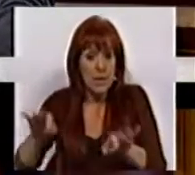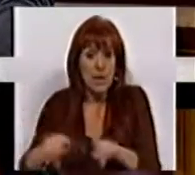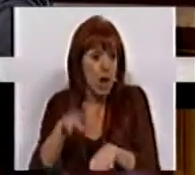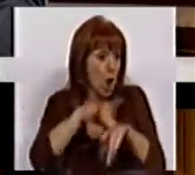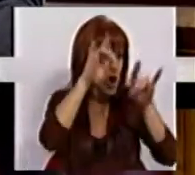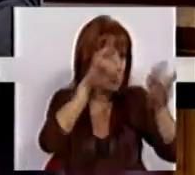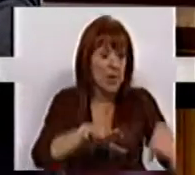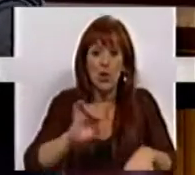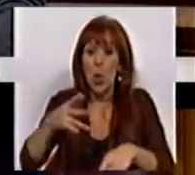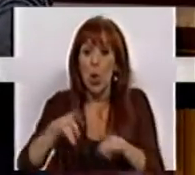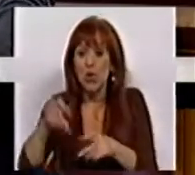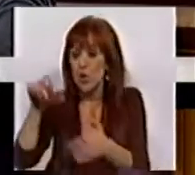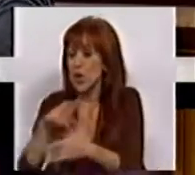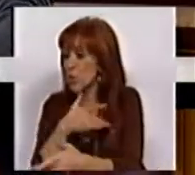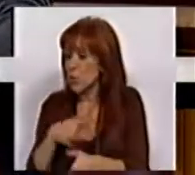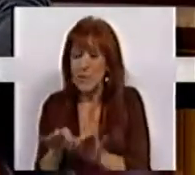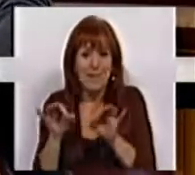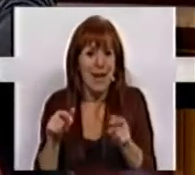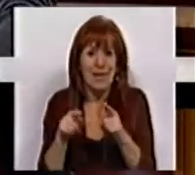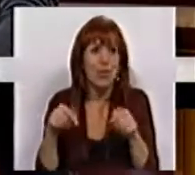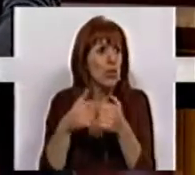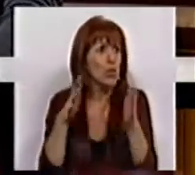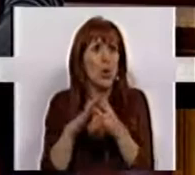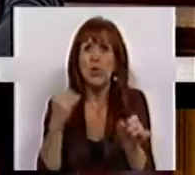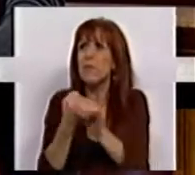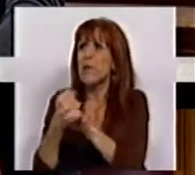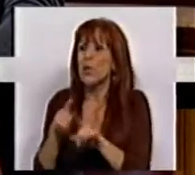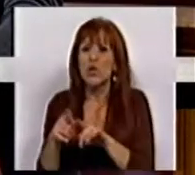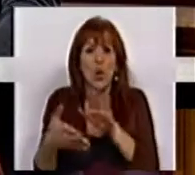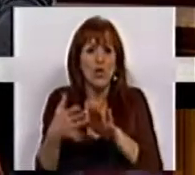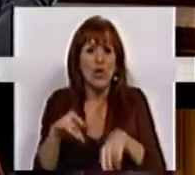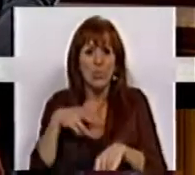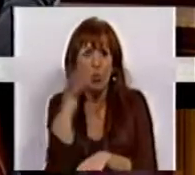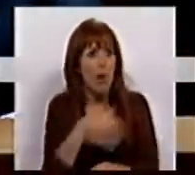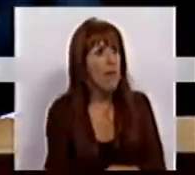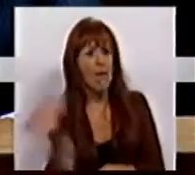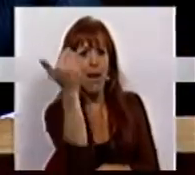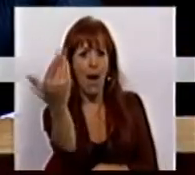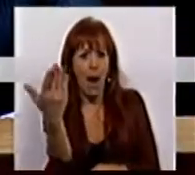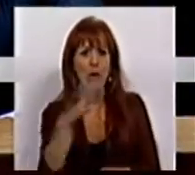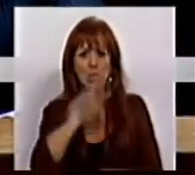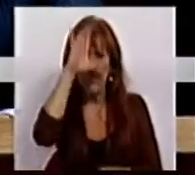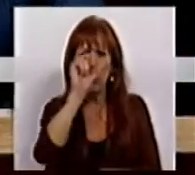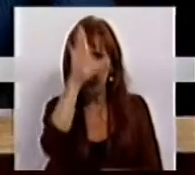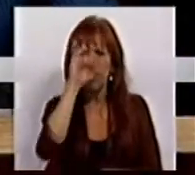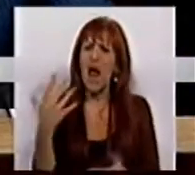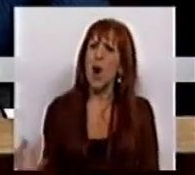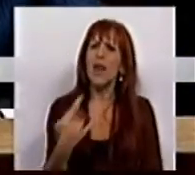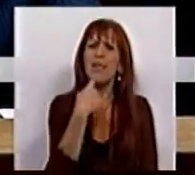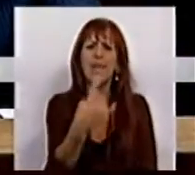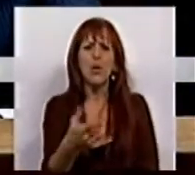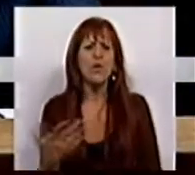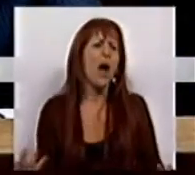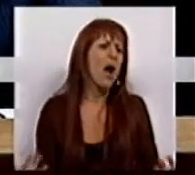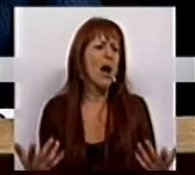quer nos hospitais, quer nos centros de saúde, quer em todos os serviços de urgência deste país. O Sr. Ministro e o Governo vêm agora